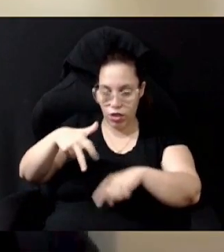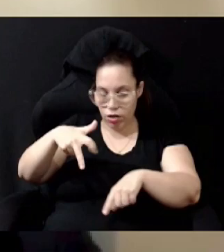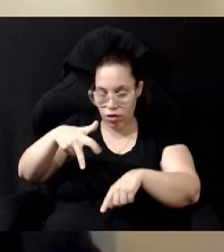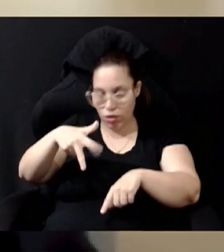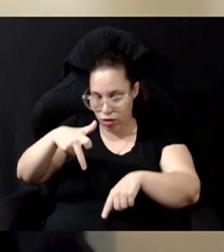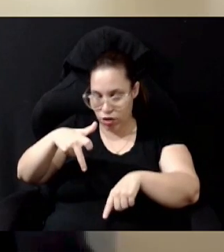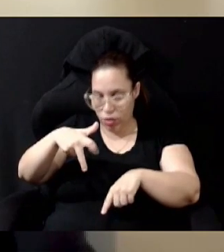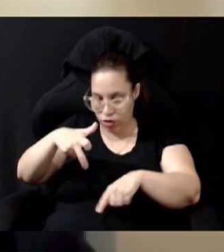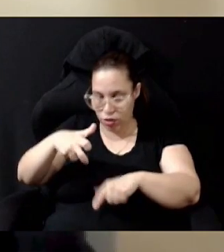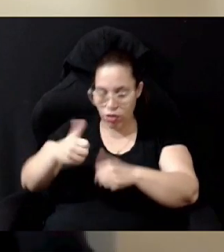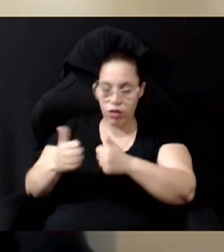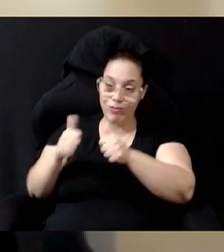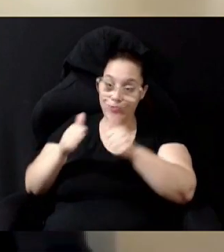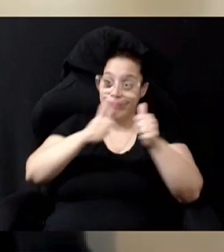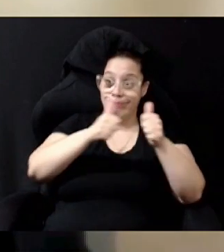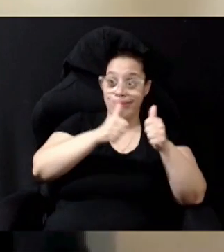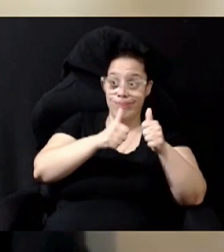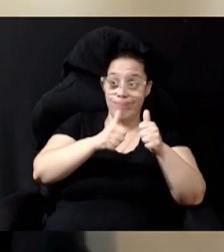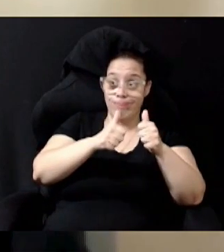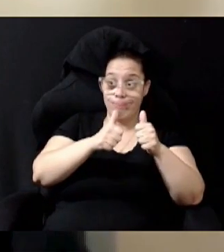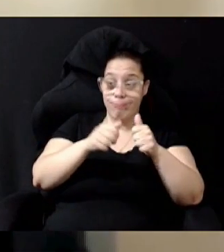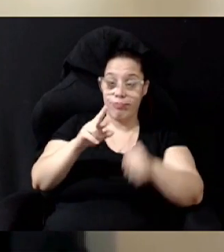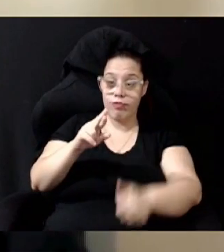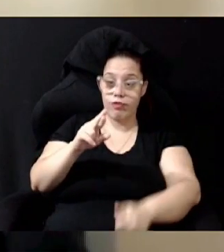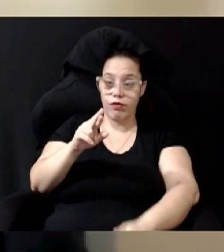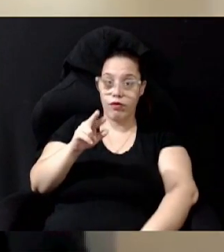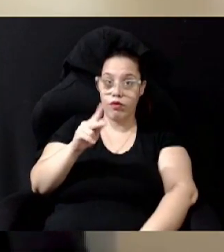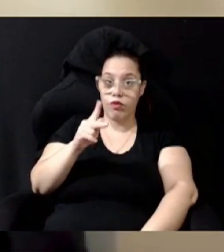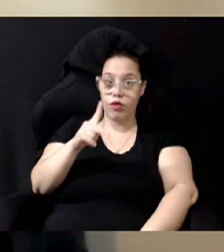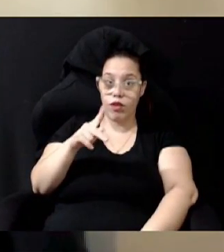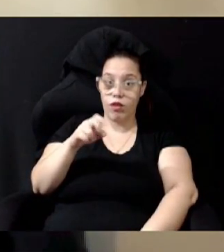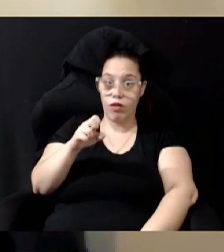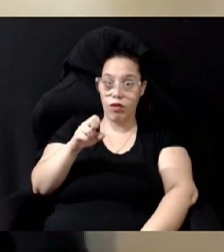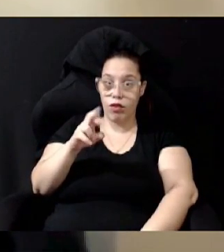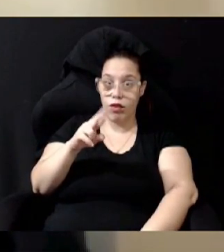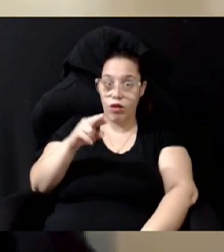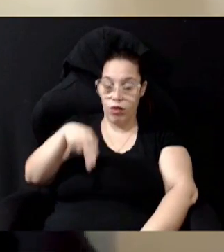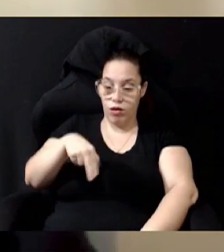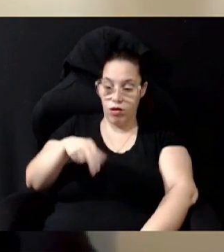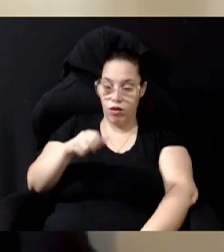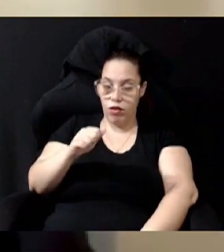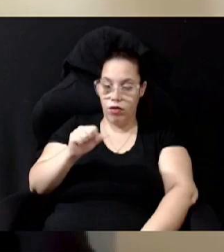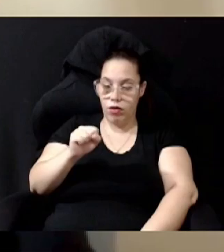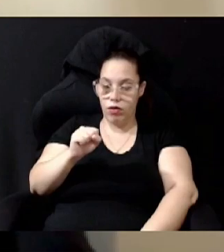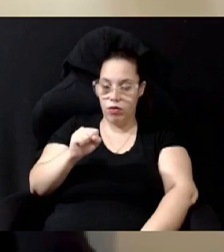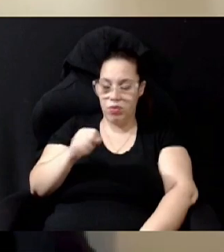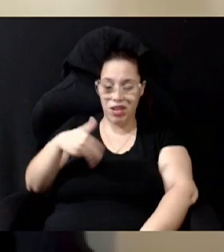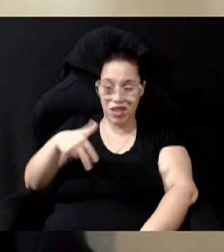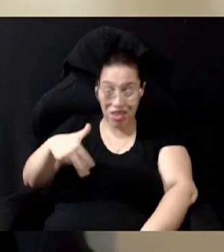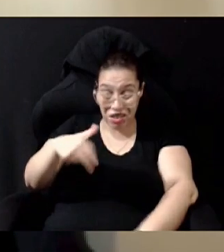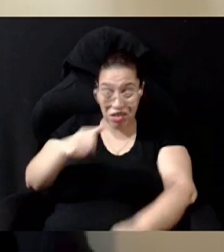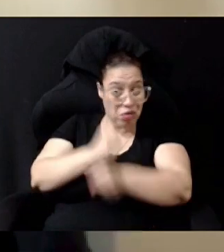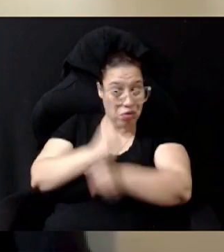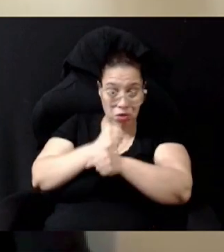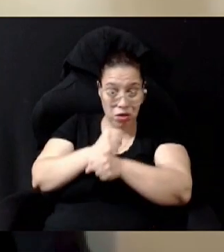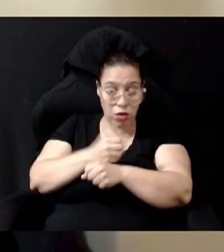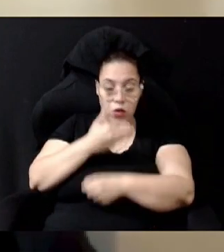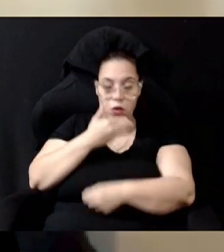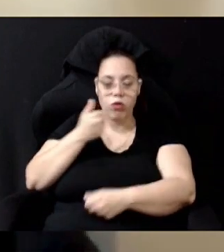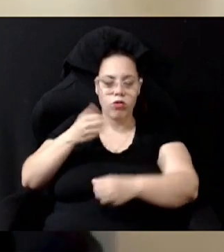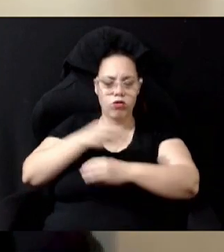Os sintomas pernas inquietas precisam ser tratados com atividade física, com melhora da sua condição